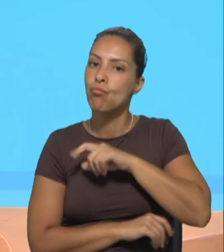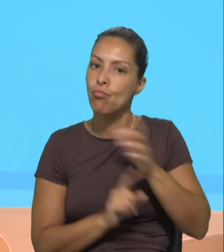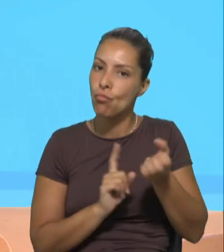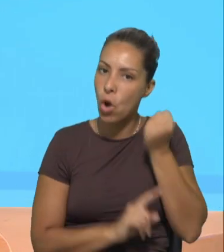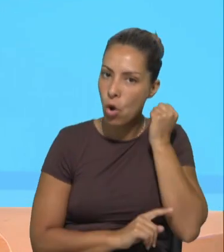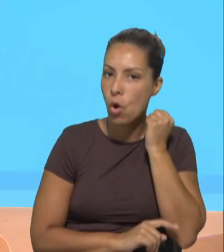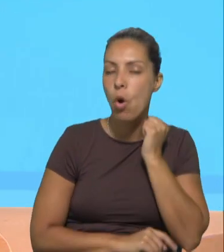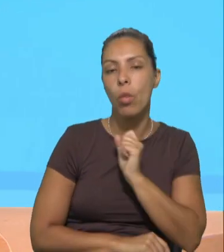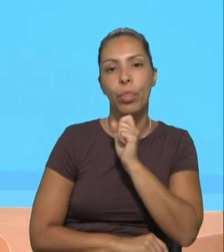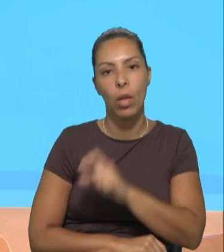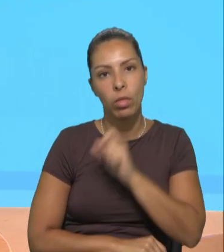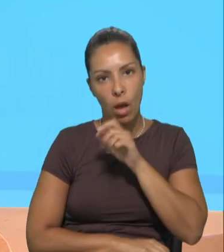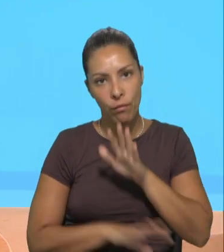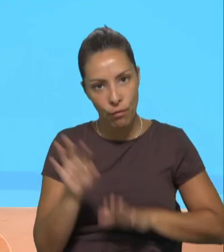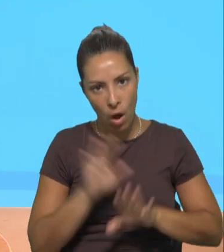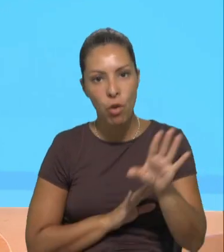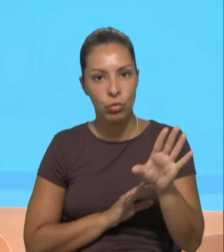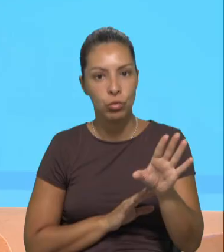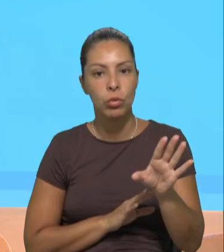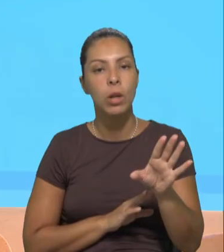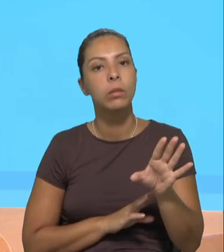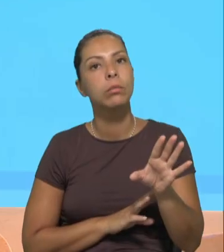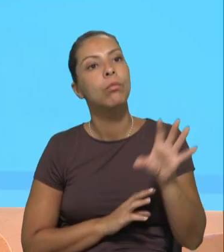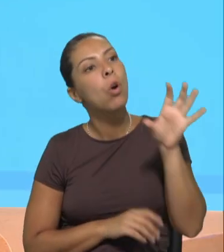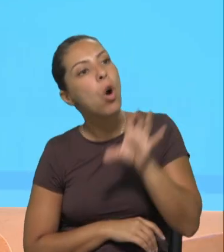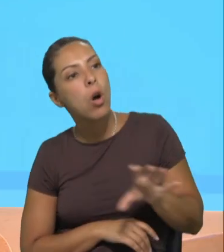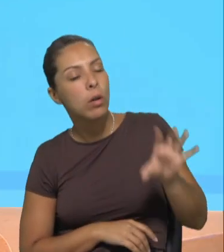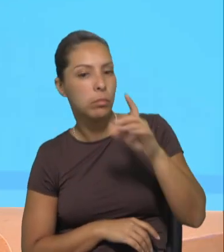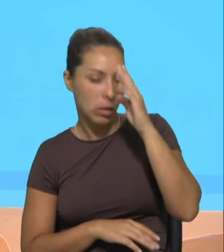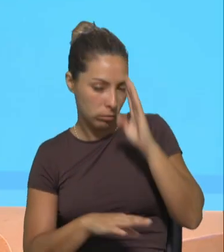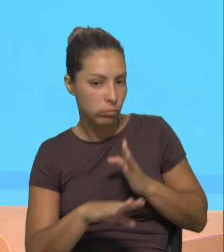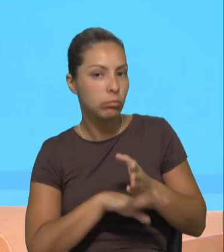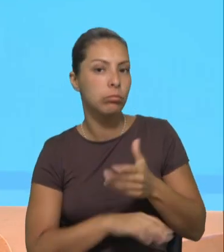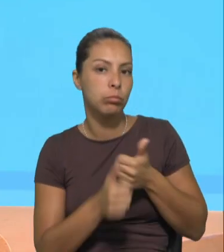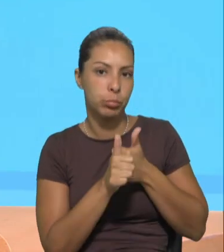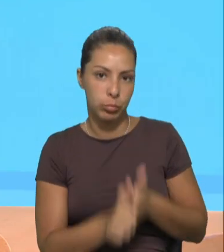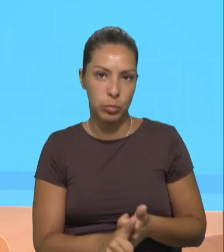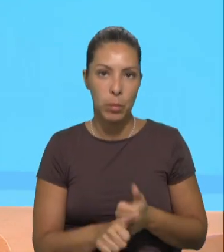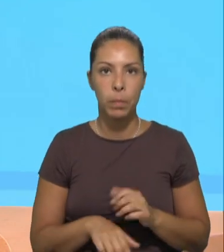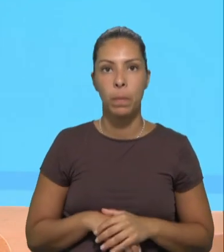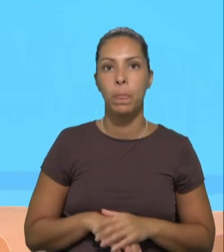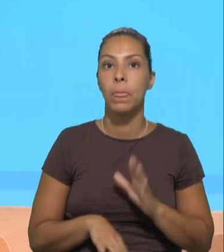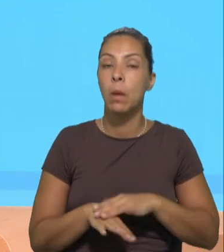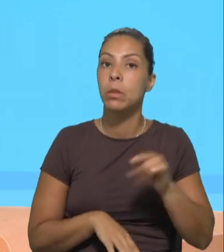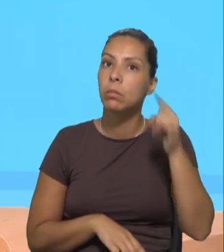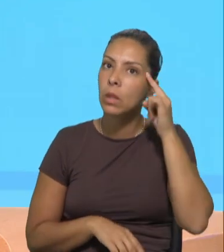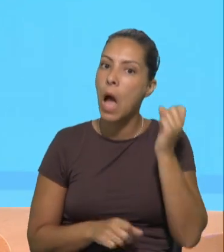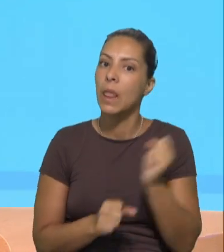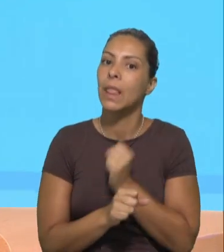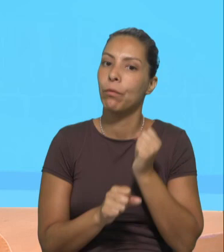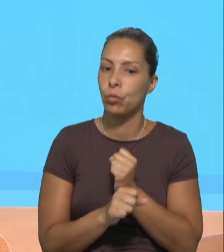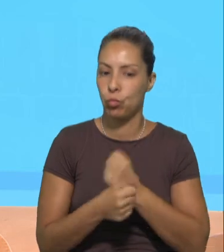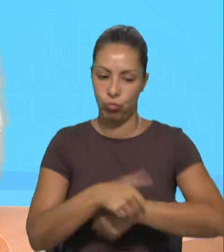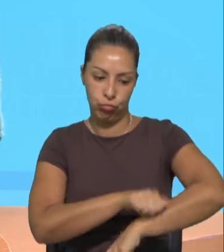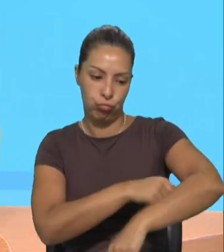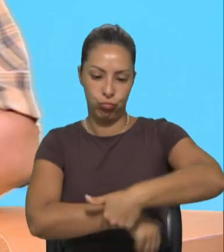próprio farei e serei um dos construtores e intervenientes nessa construção. Por isso é preciso ser ativo, por isso é preciso estarmos